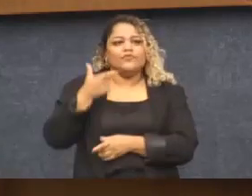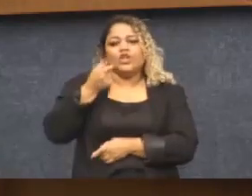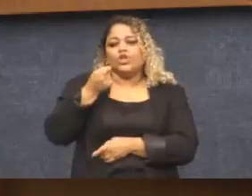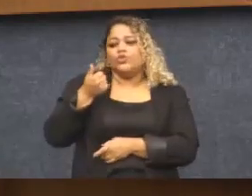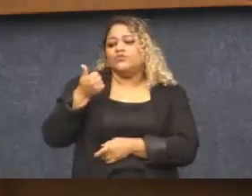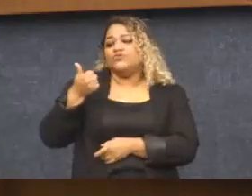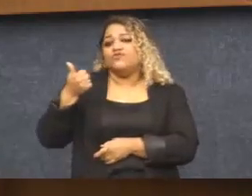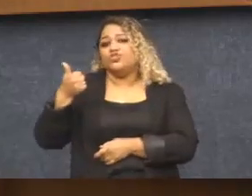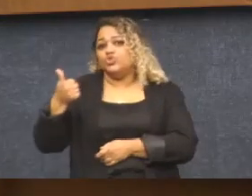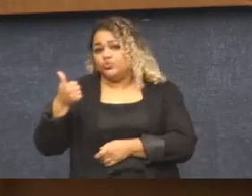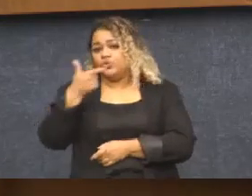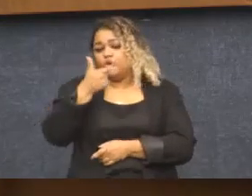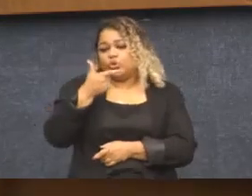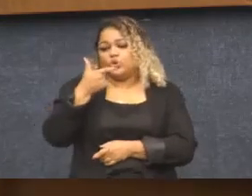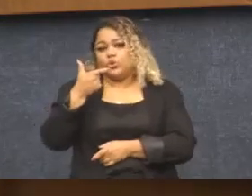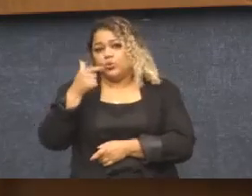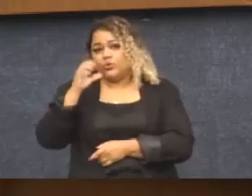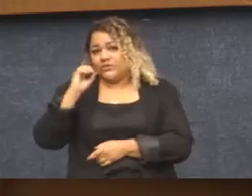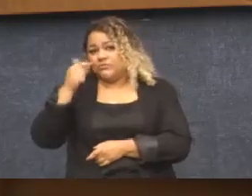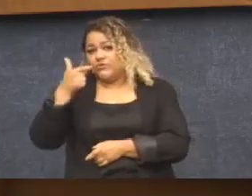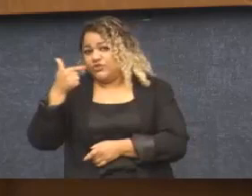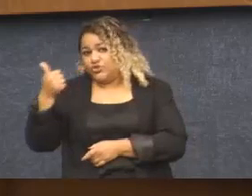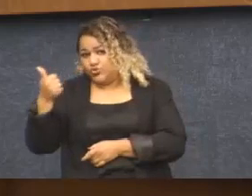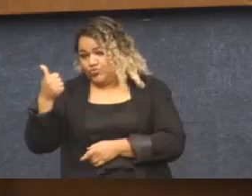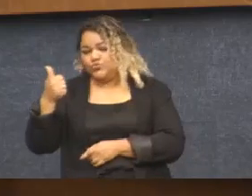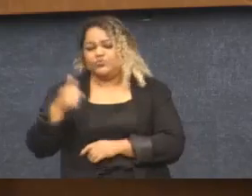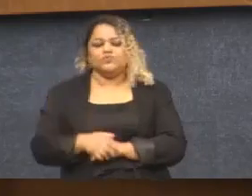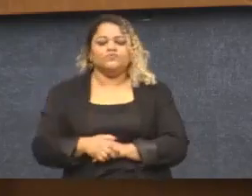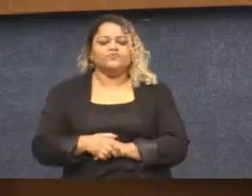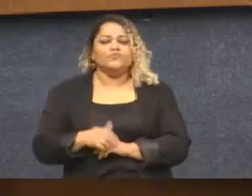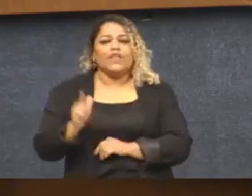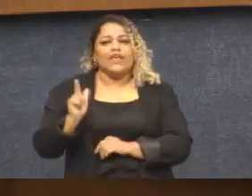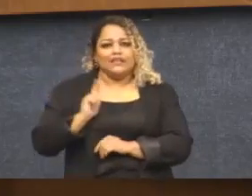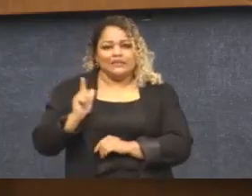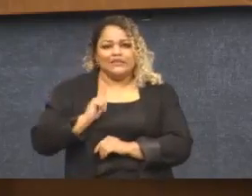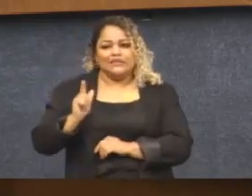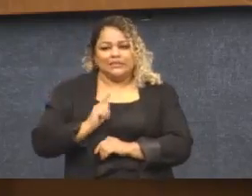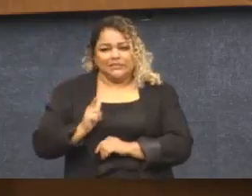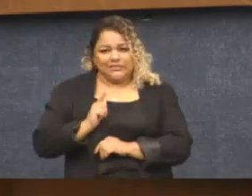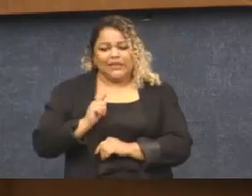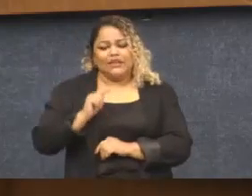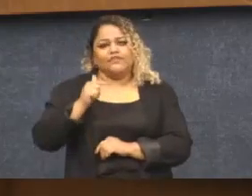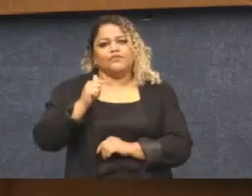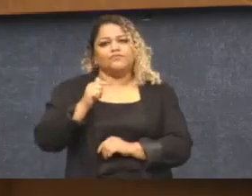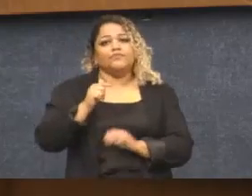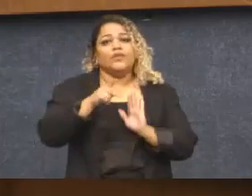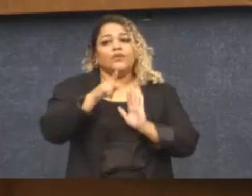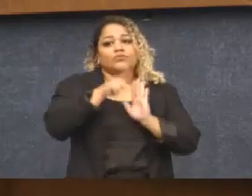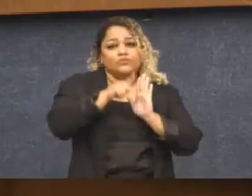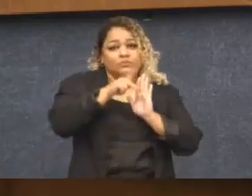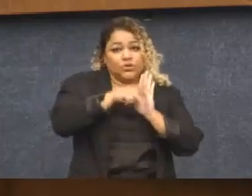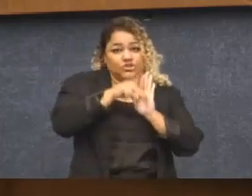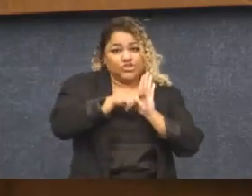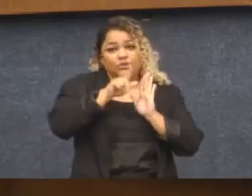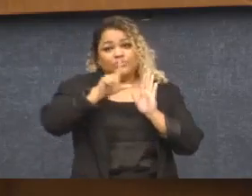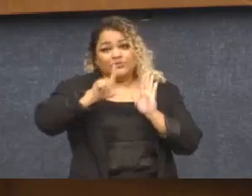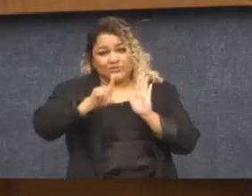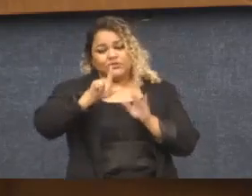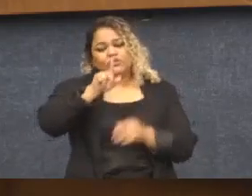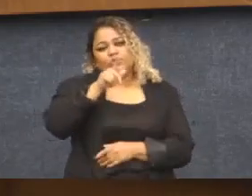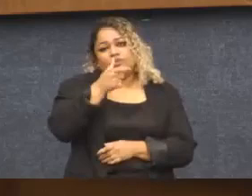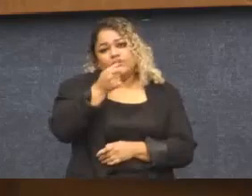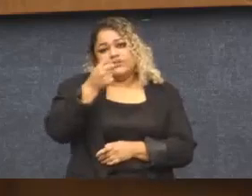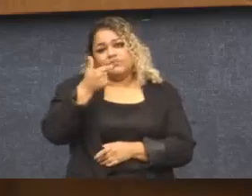2021, nós apreciamos aqui um projeto de lei do ano de 2020 sobre o empréstimo